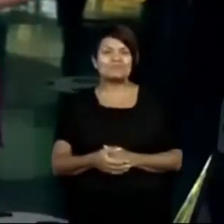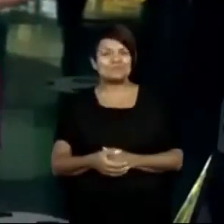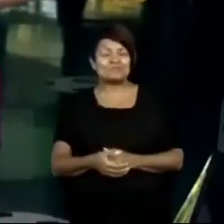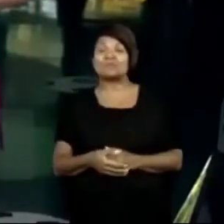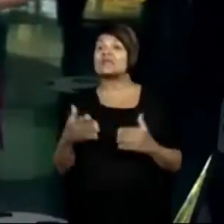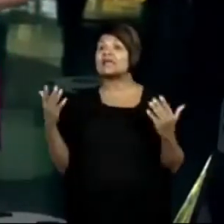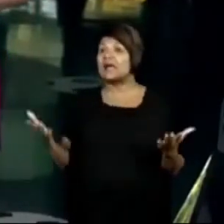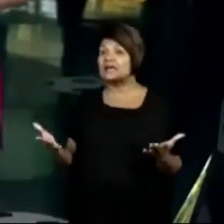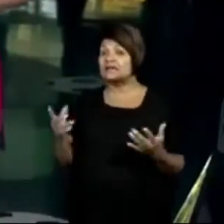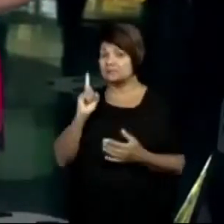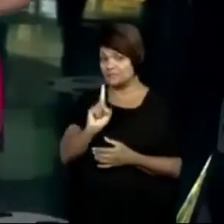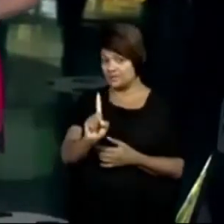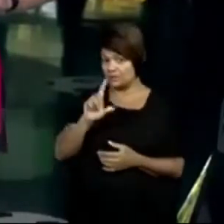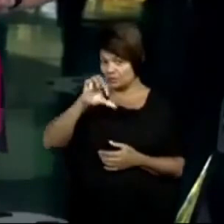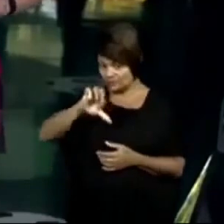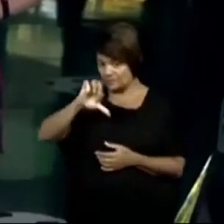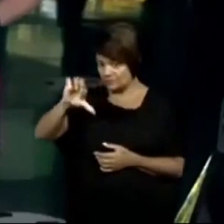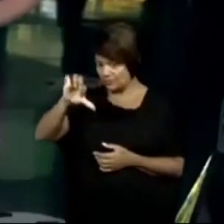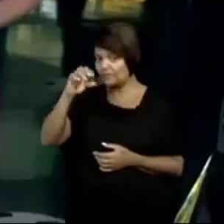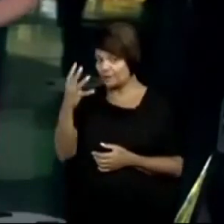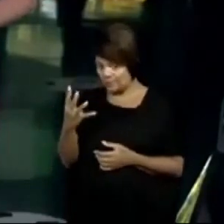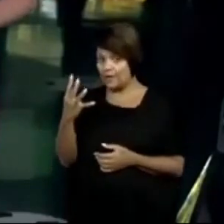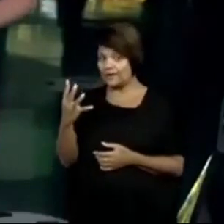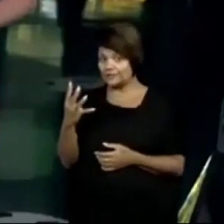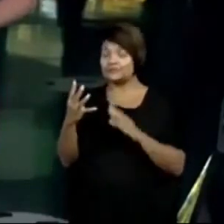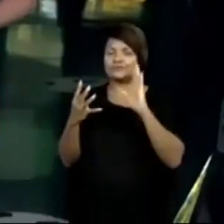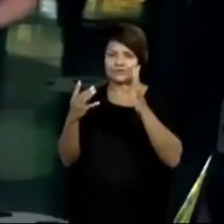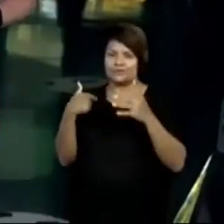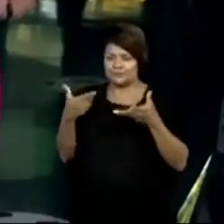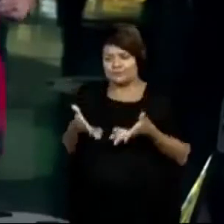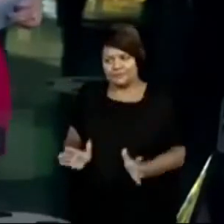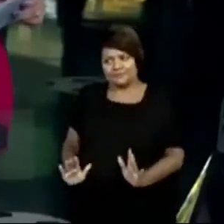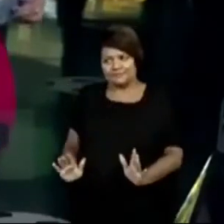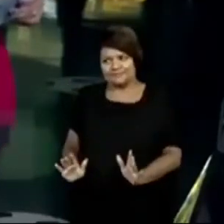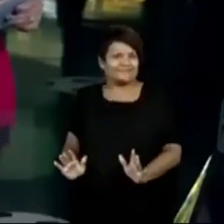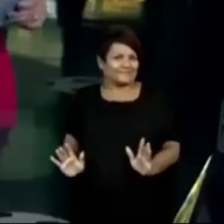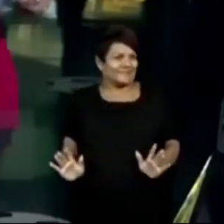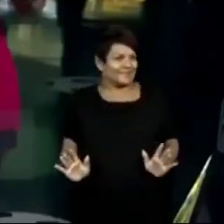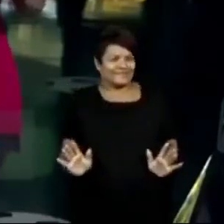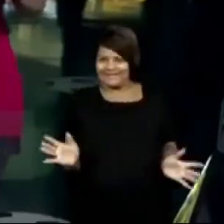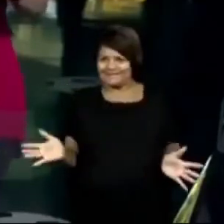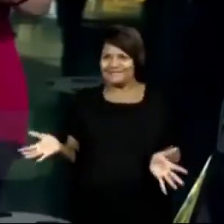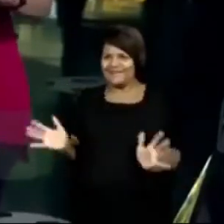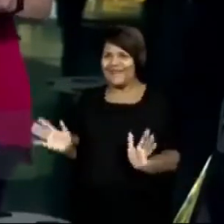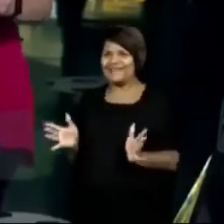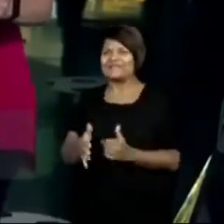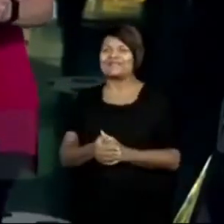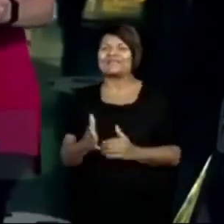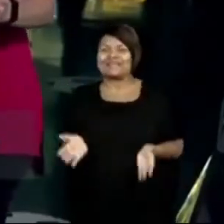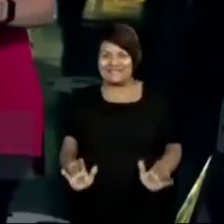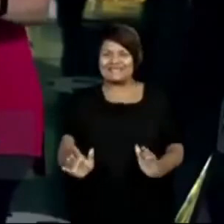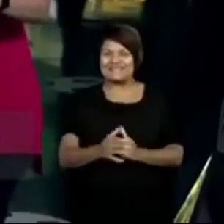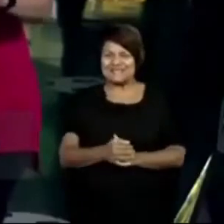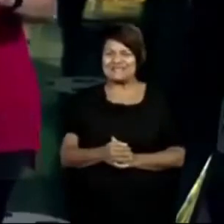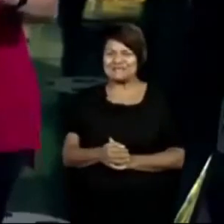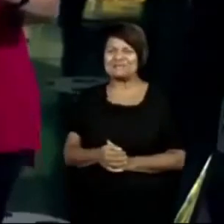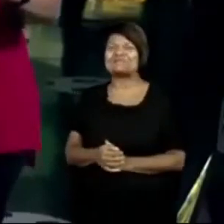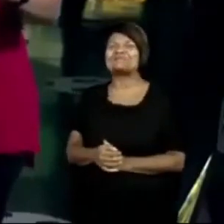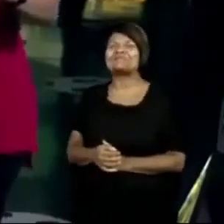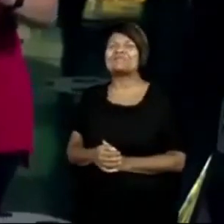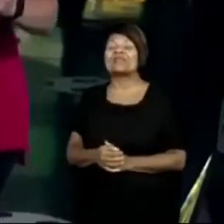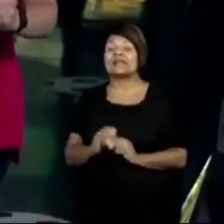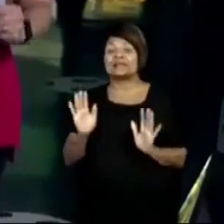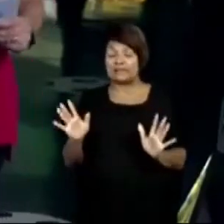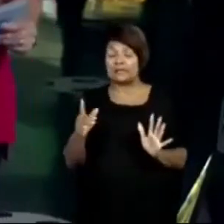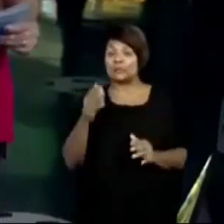Sim. E aí em 1994, a gente já estava nascido, né? Já estávamos nascidas ali há já um tempo. E